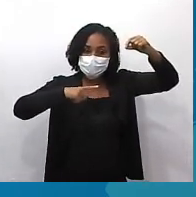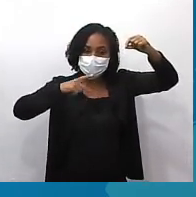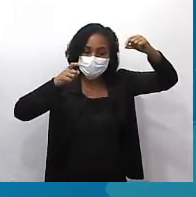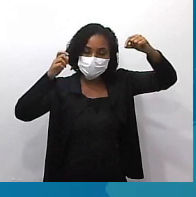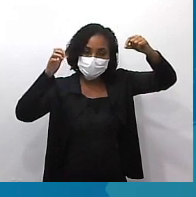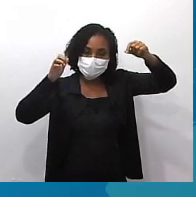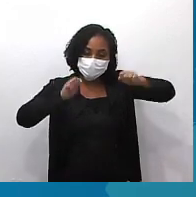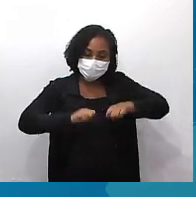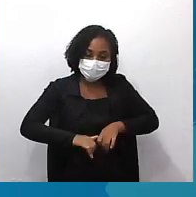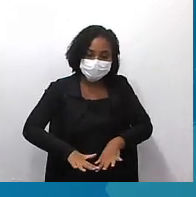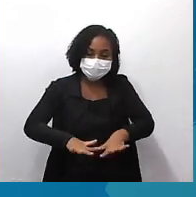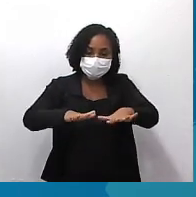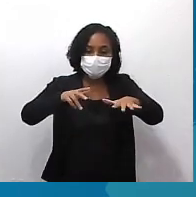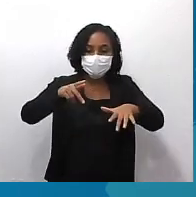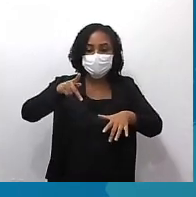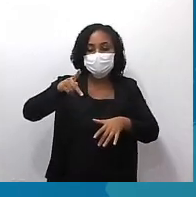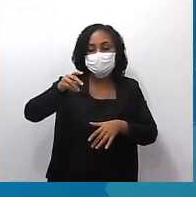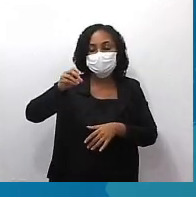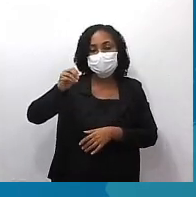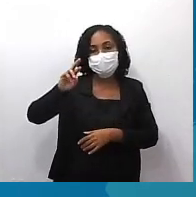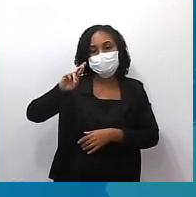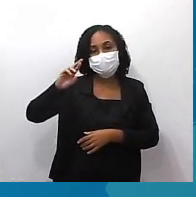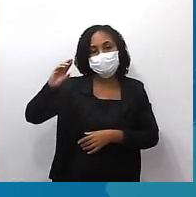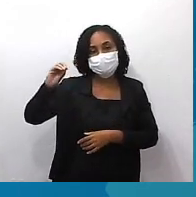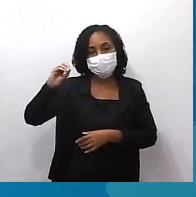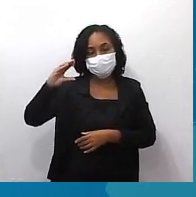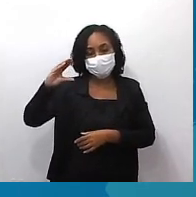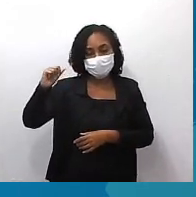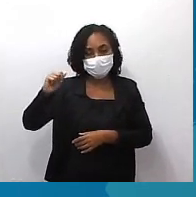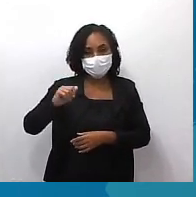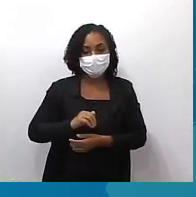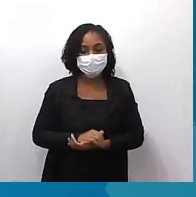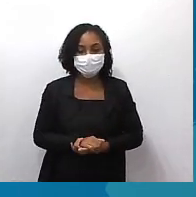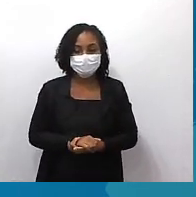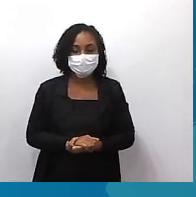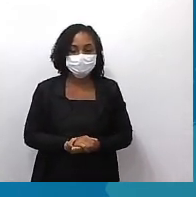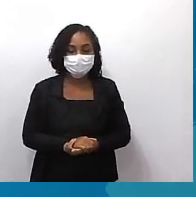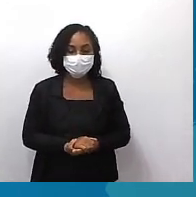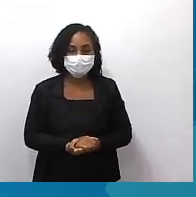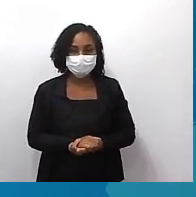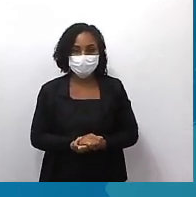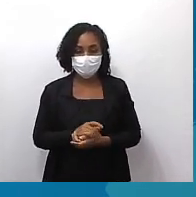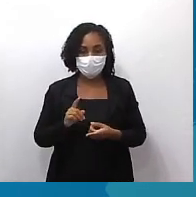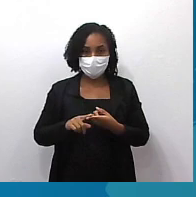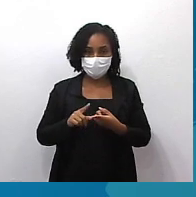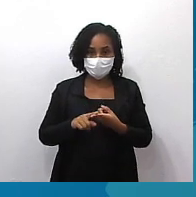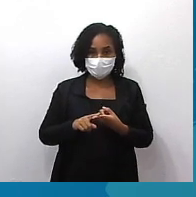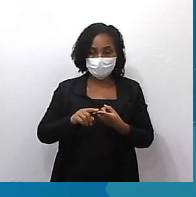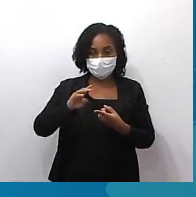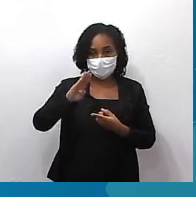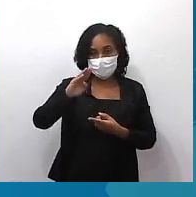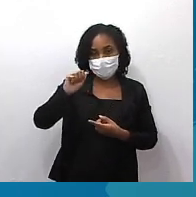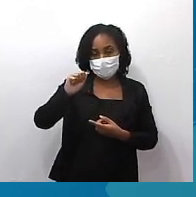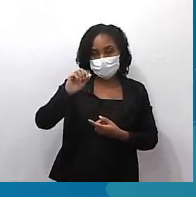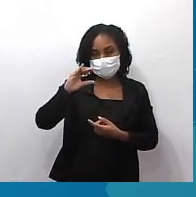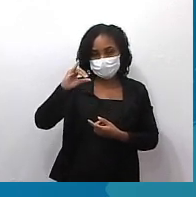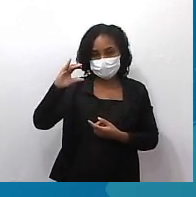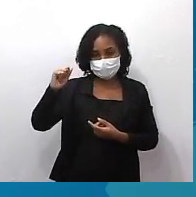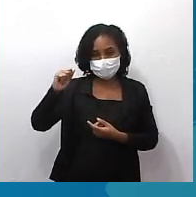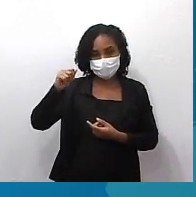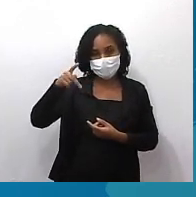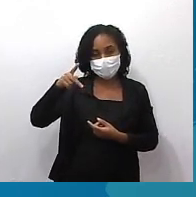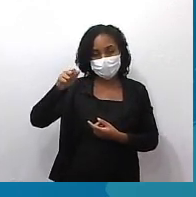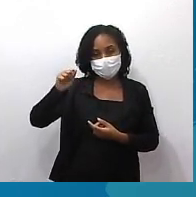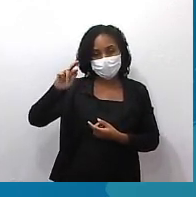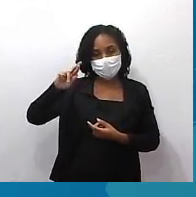onda famosa chamada pororoca, típica da bacia amazônica. A bacia do Paraná, tá, é a segunda maior em quantidade de